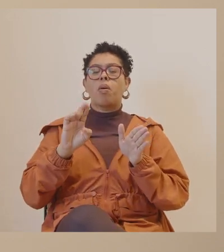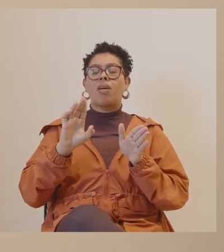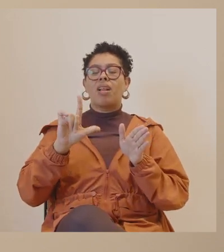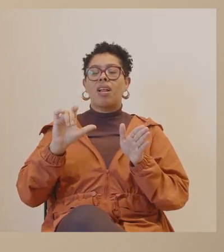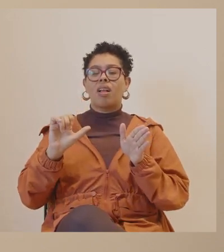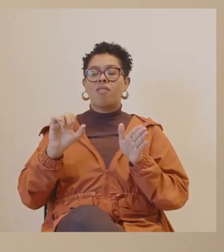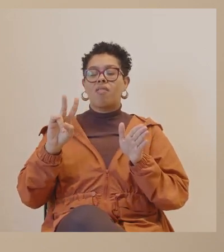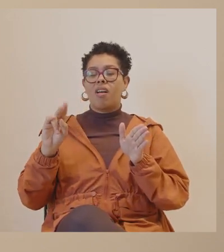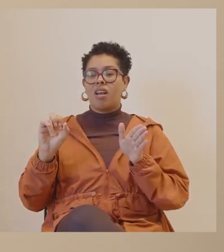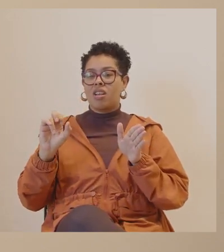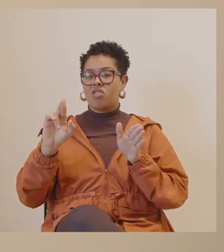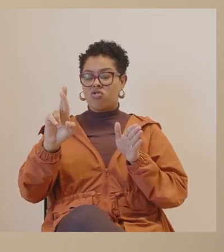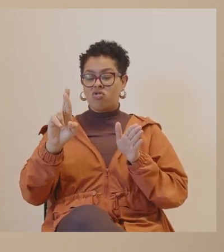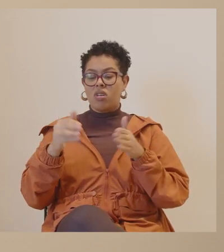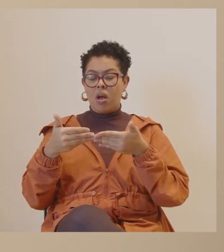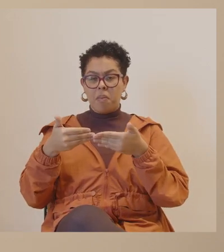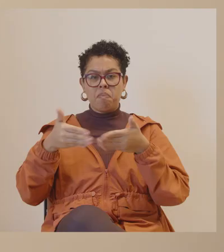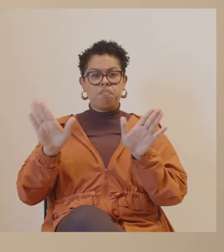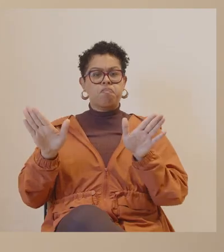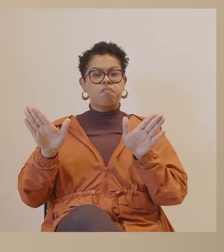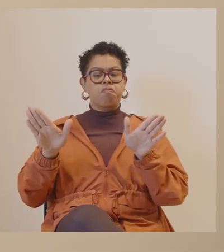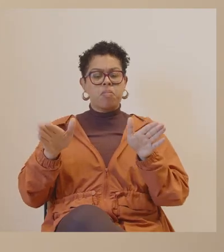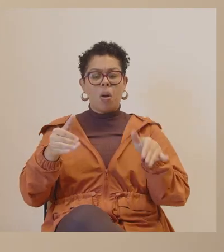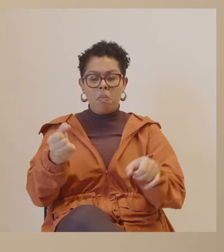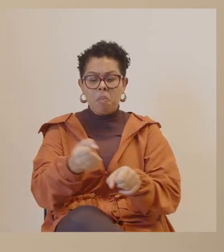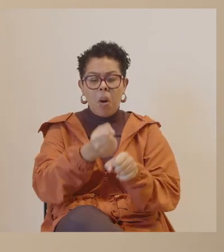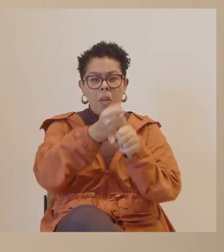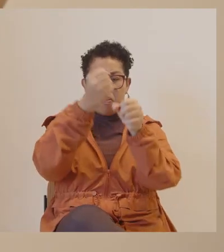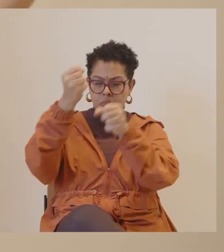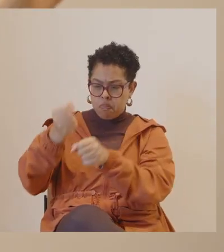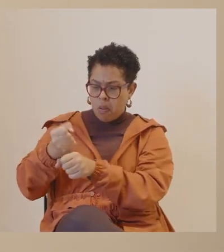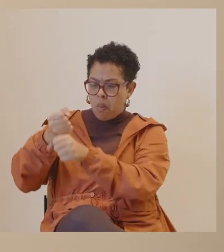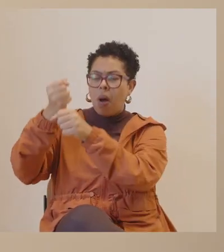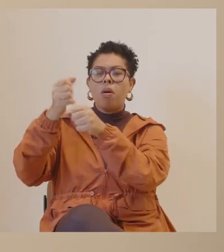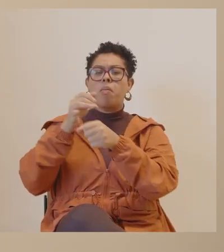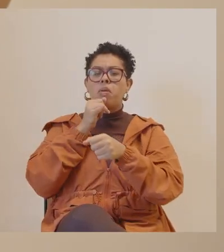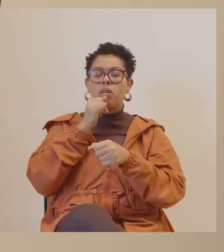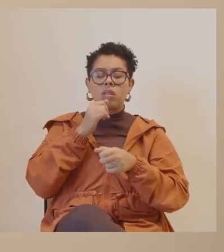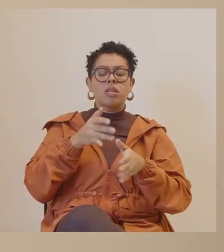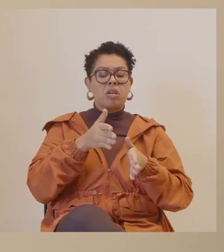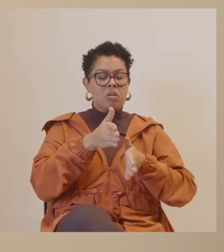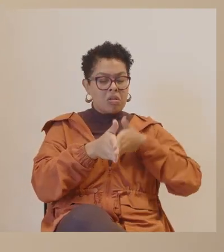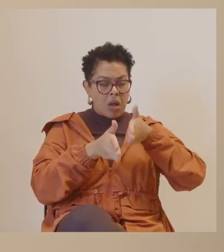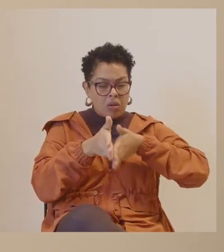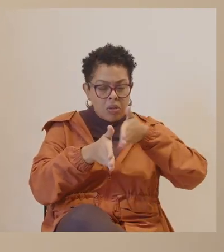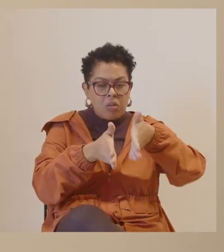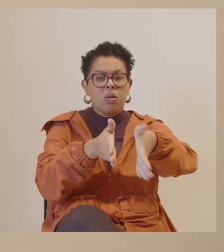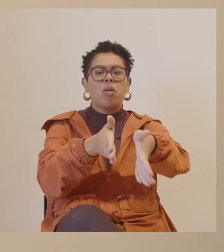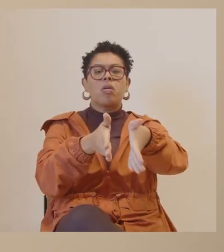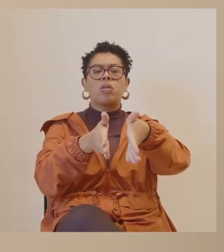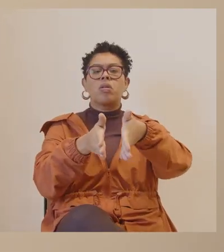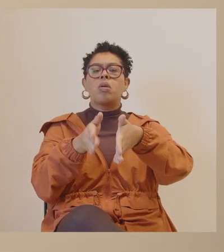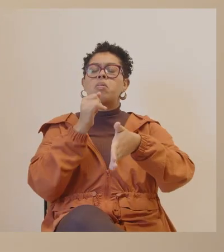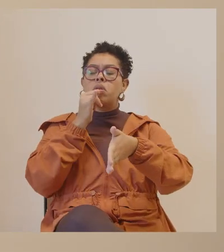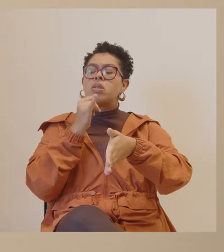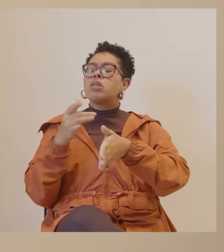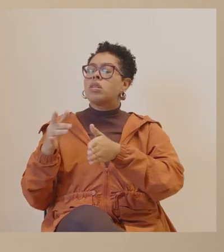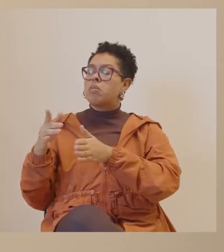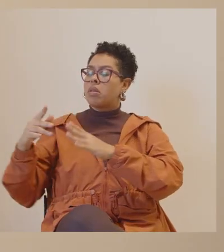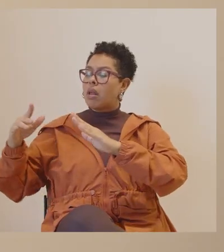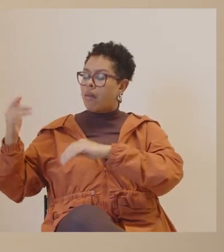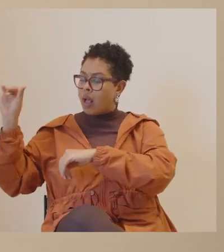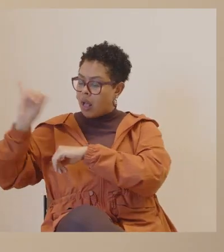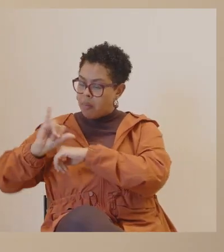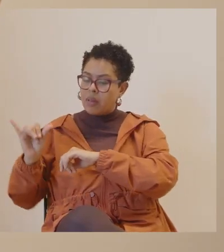desses. Então, essa abertura dos grandes boulevards, o estabelecimento de uma rede de estações de trem, né, que levavam para o interior da